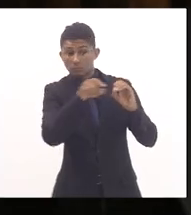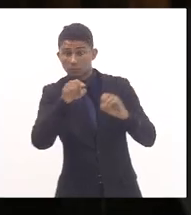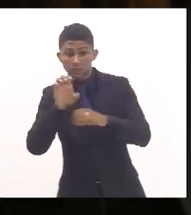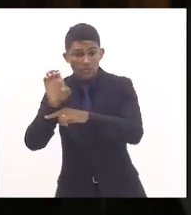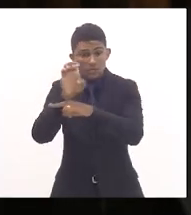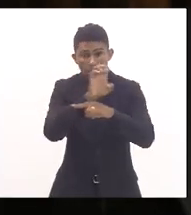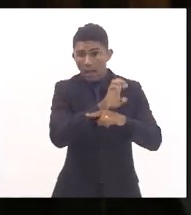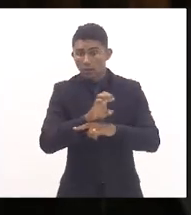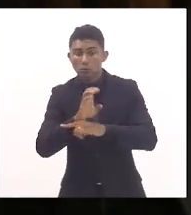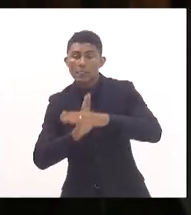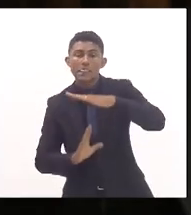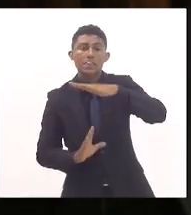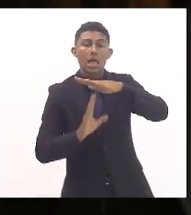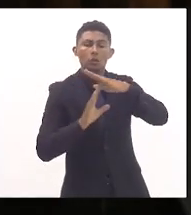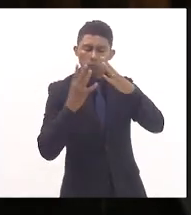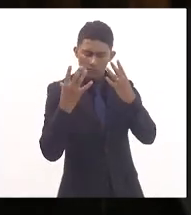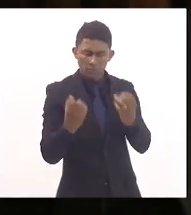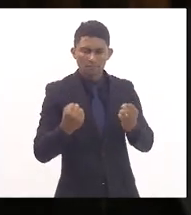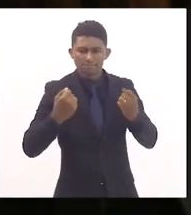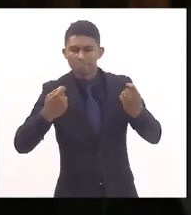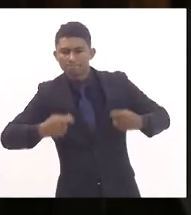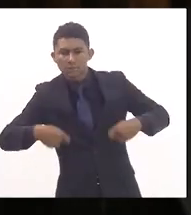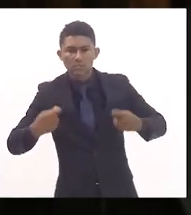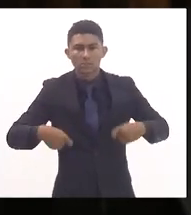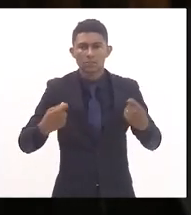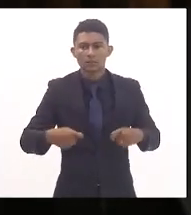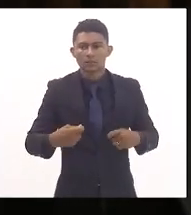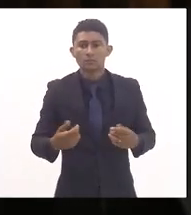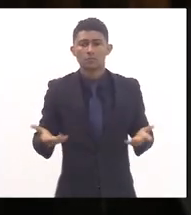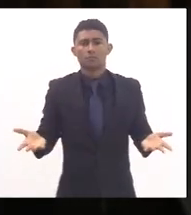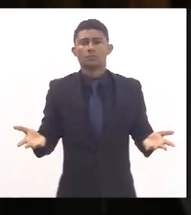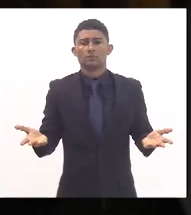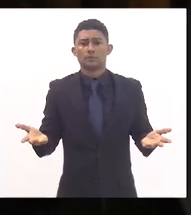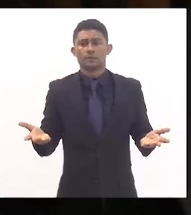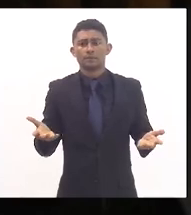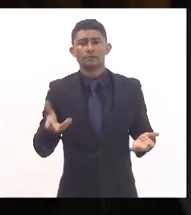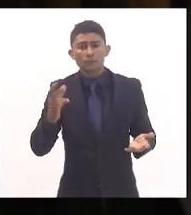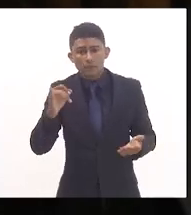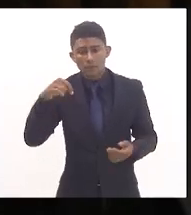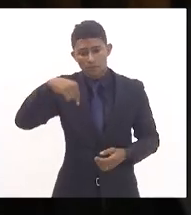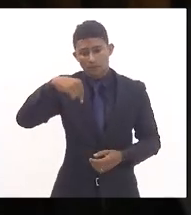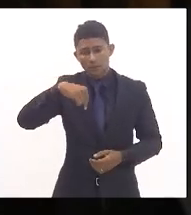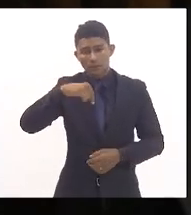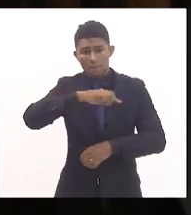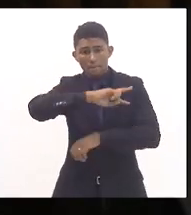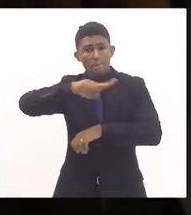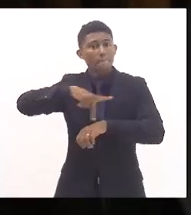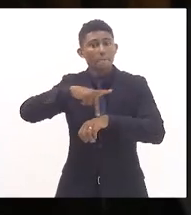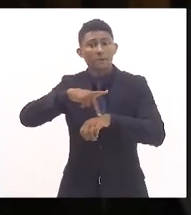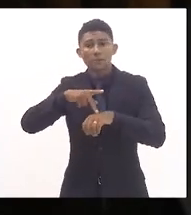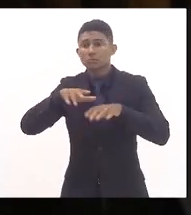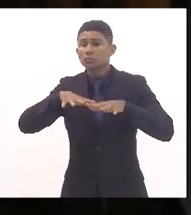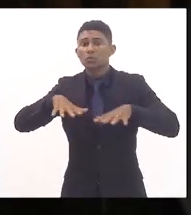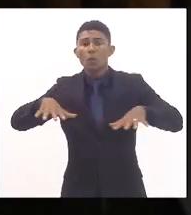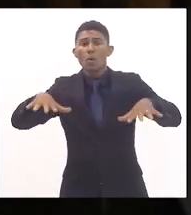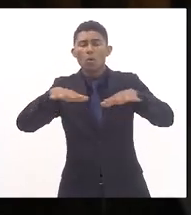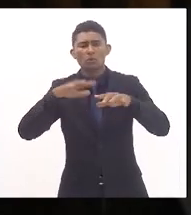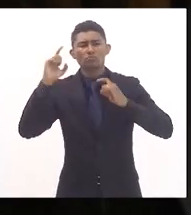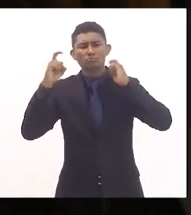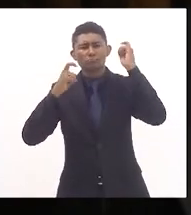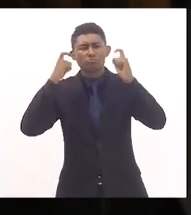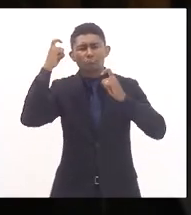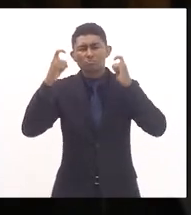para o e se a grande preocupação é do país geral pisco